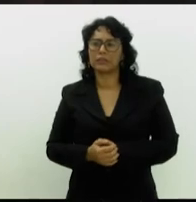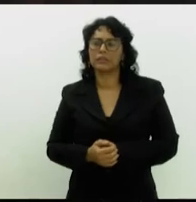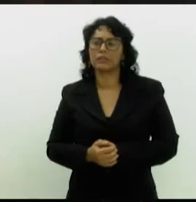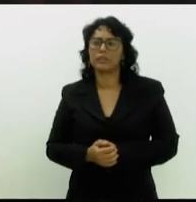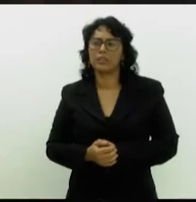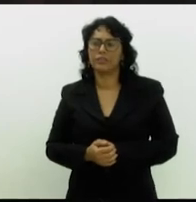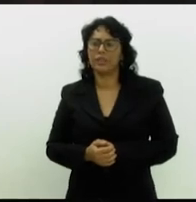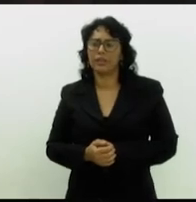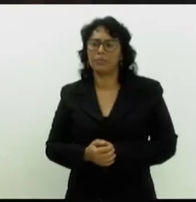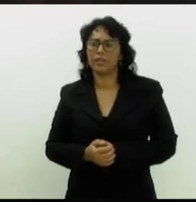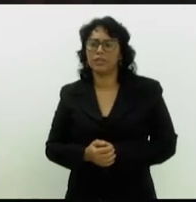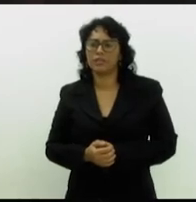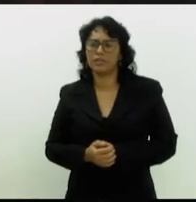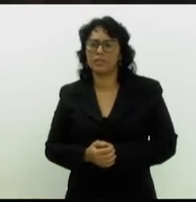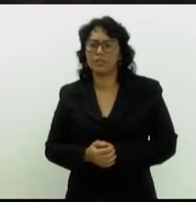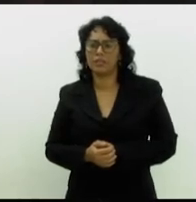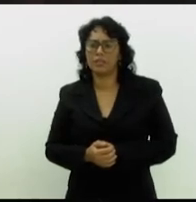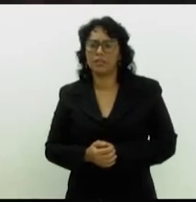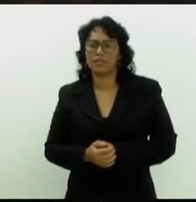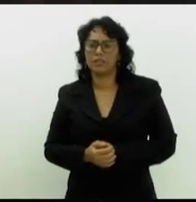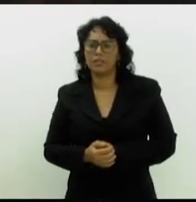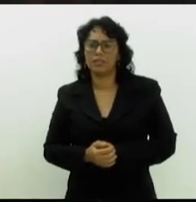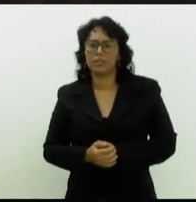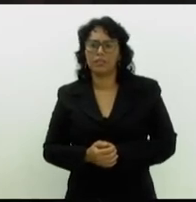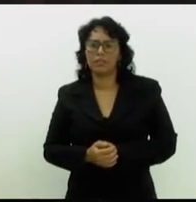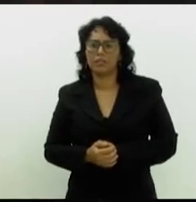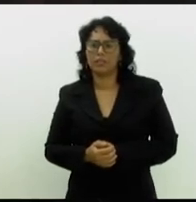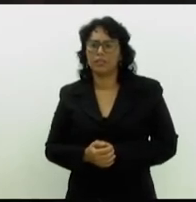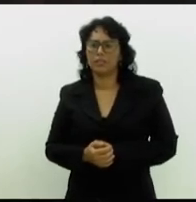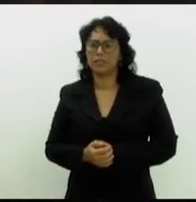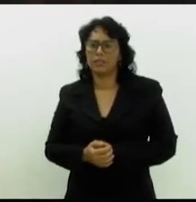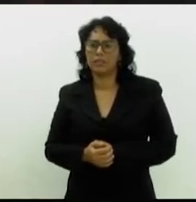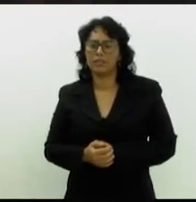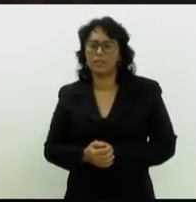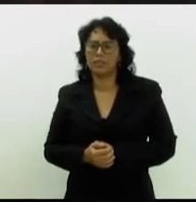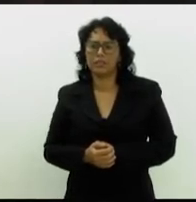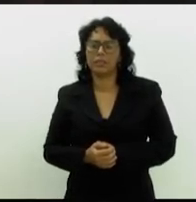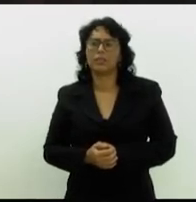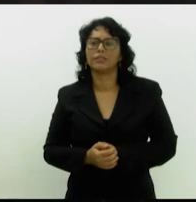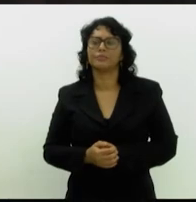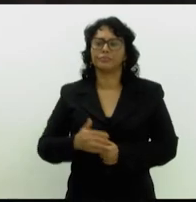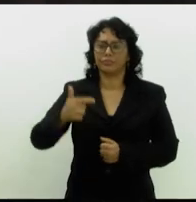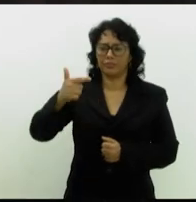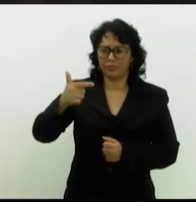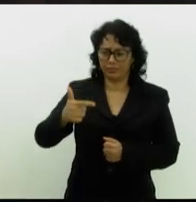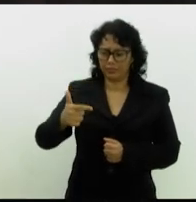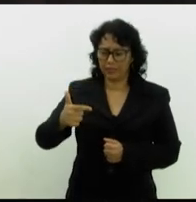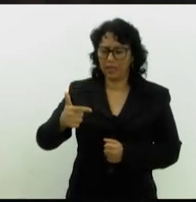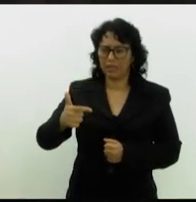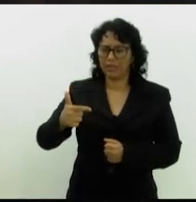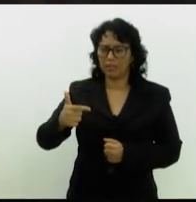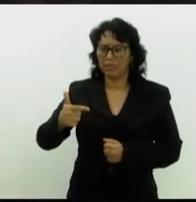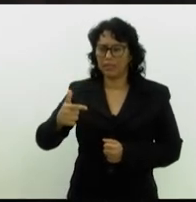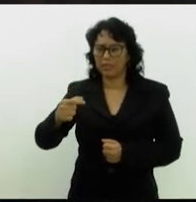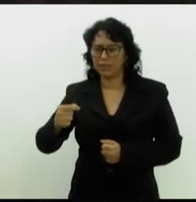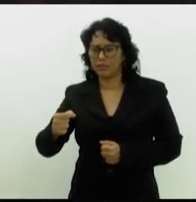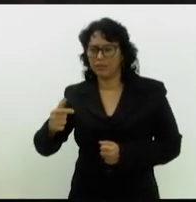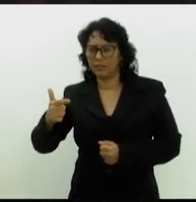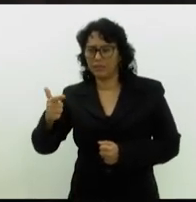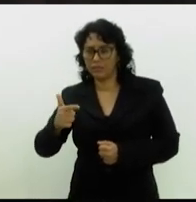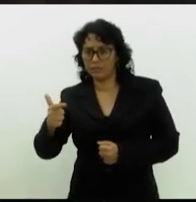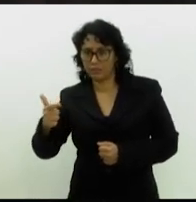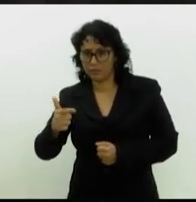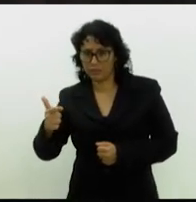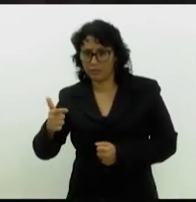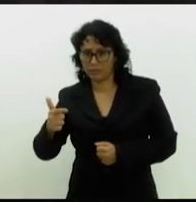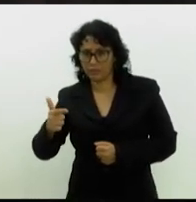lei a receita tributária de 23 com a de 22 ela cresceu a mais